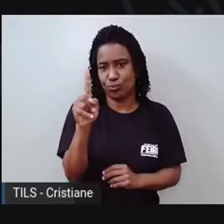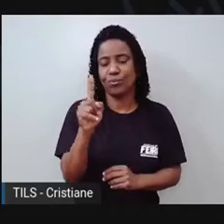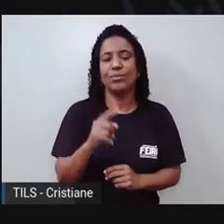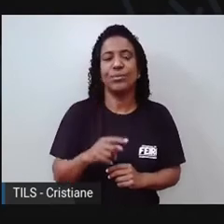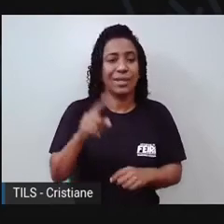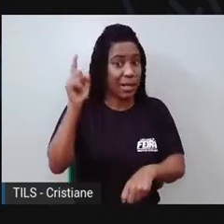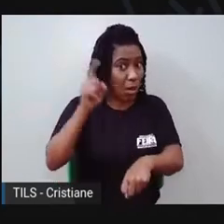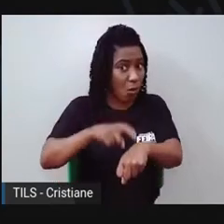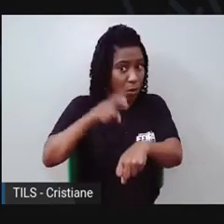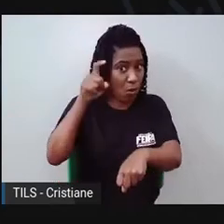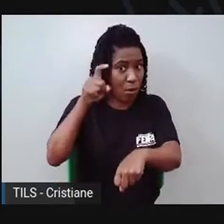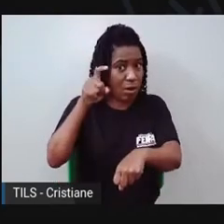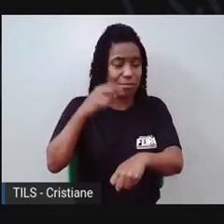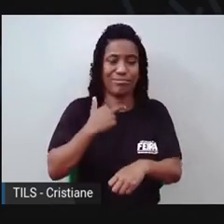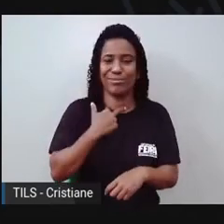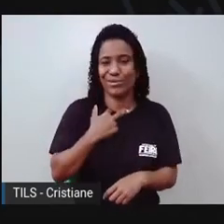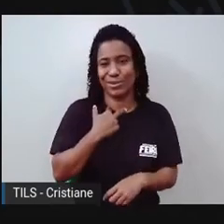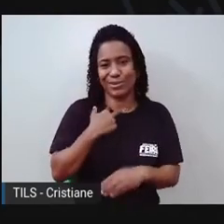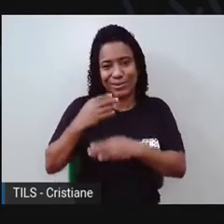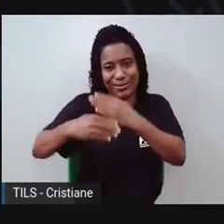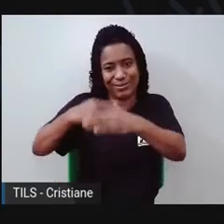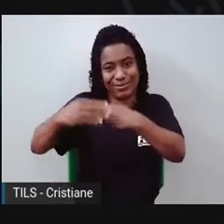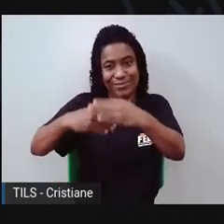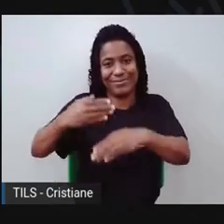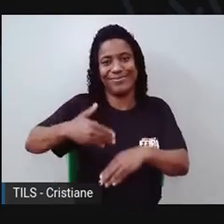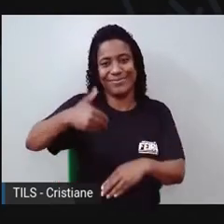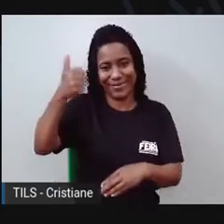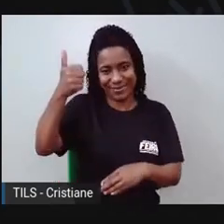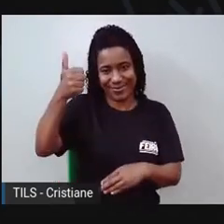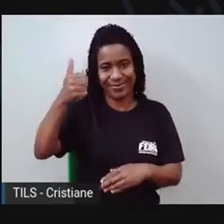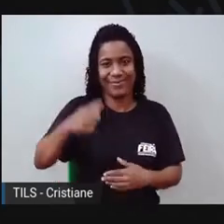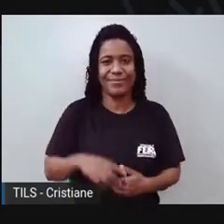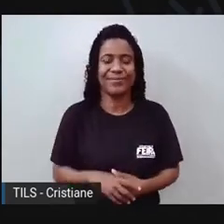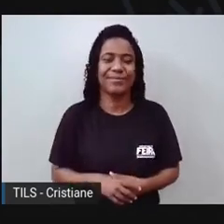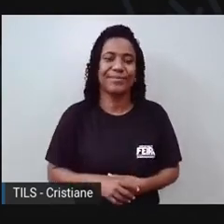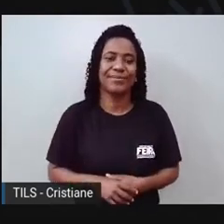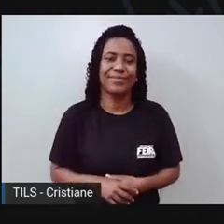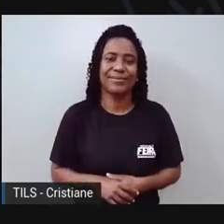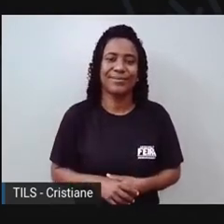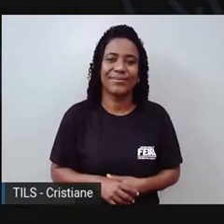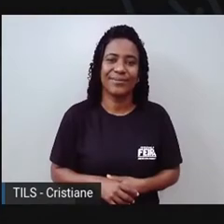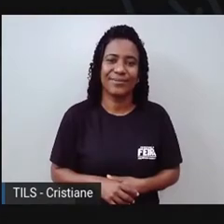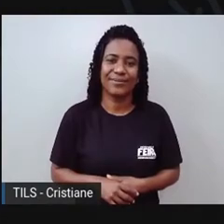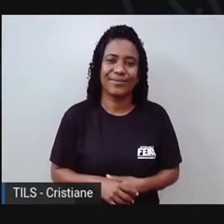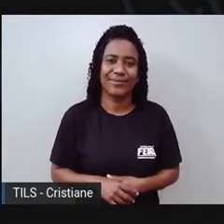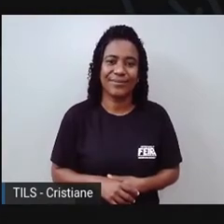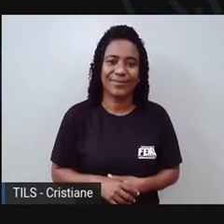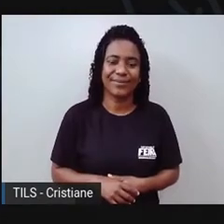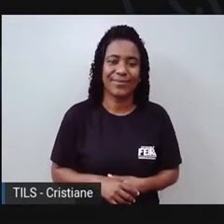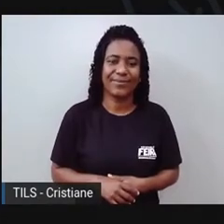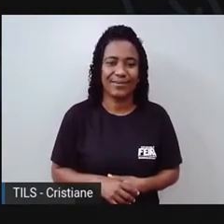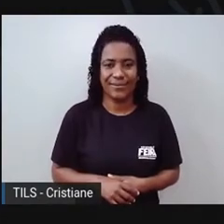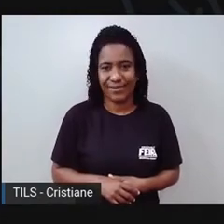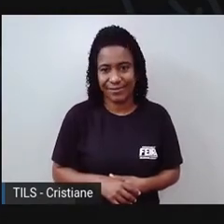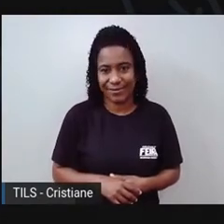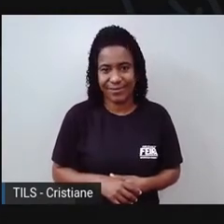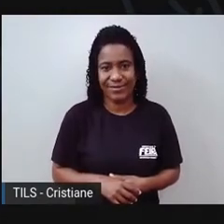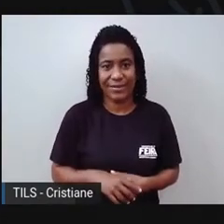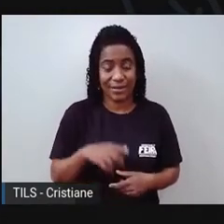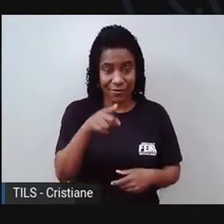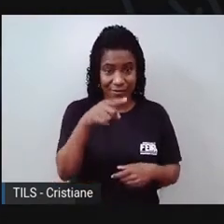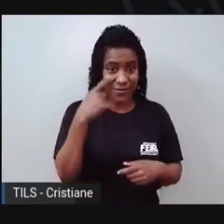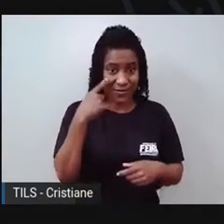hora, como a Pró fez. Pronto, fazendo isso, a gente vai pegar a massa que a gente